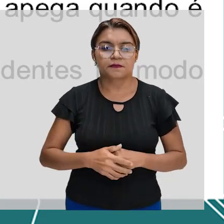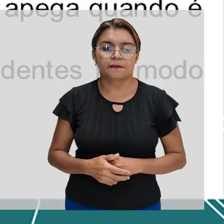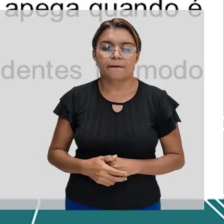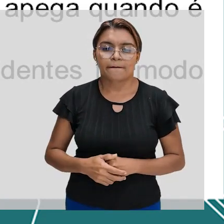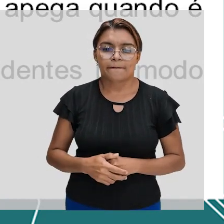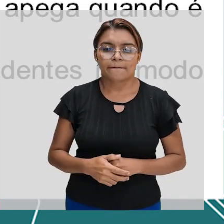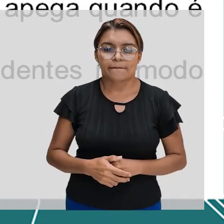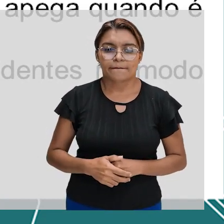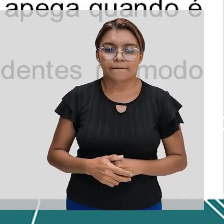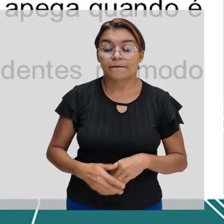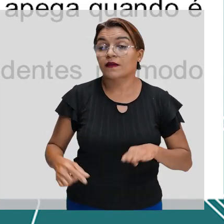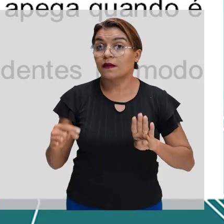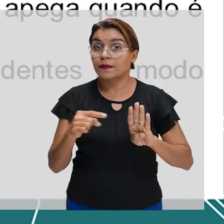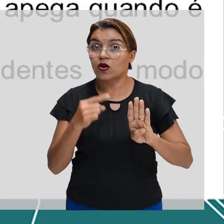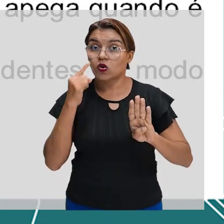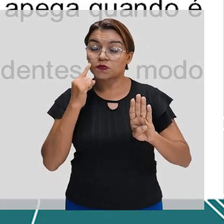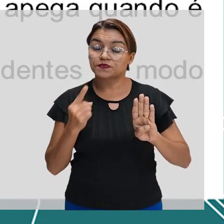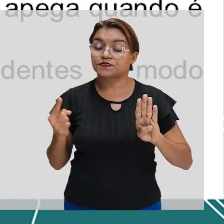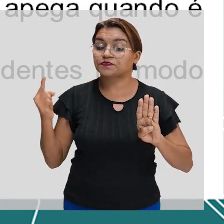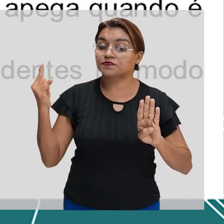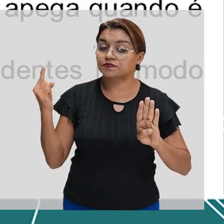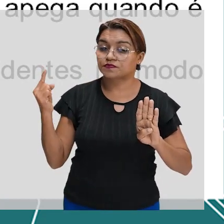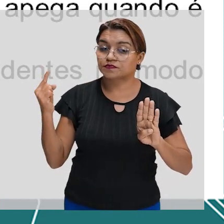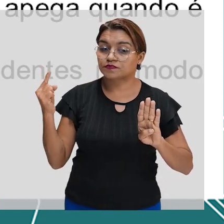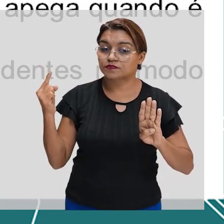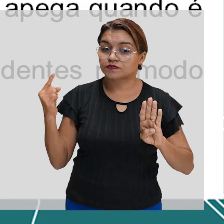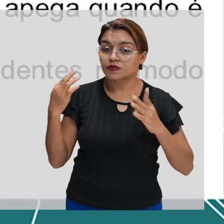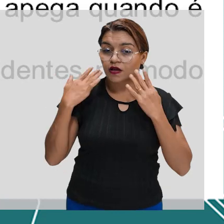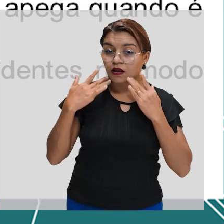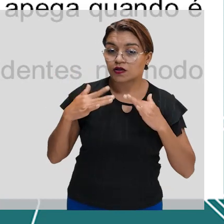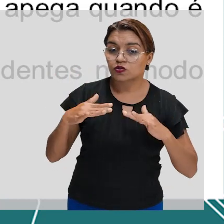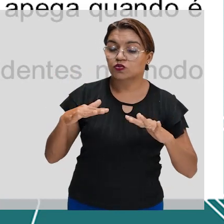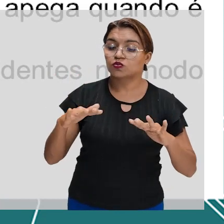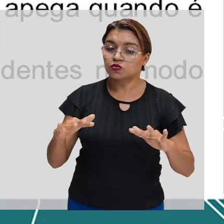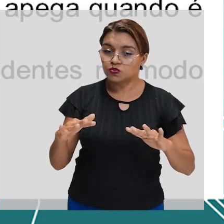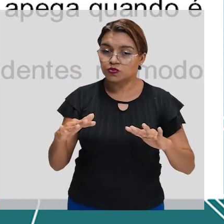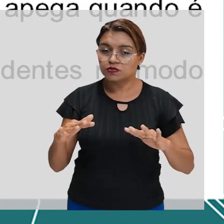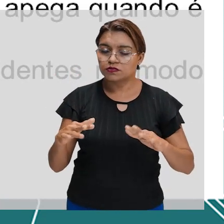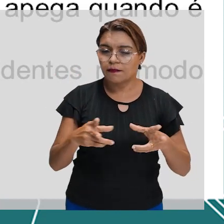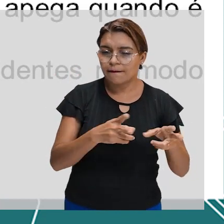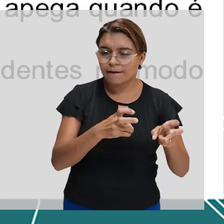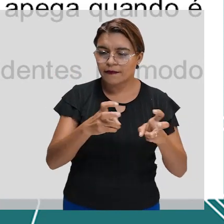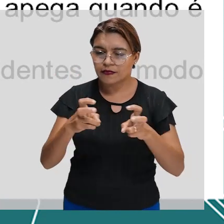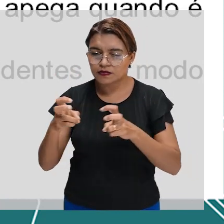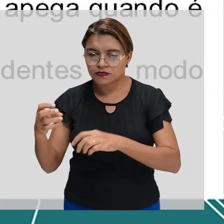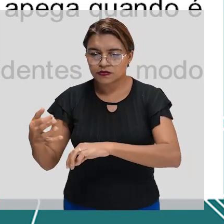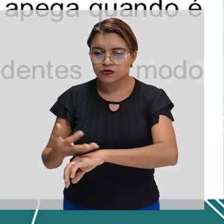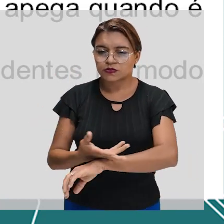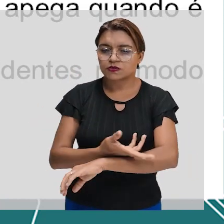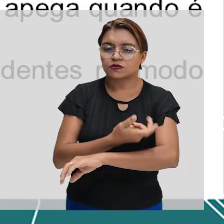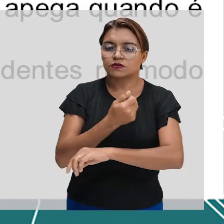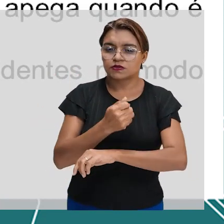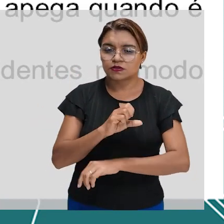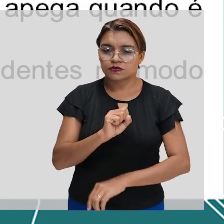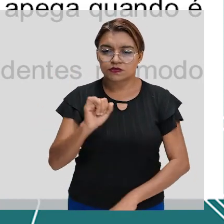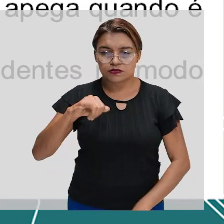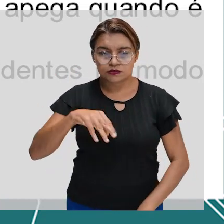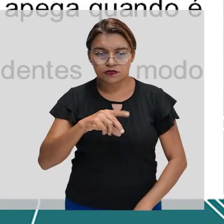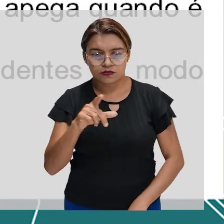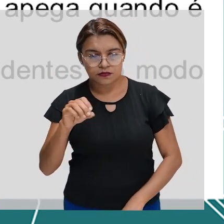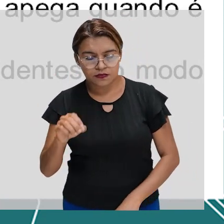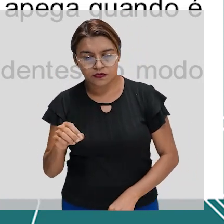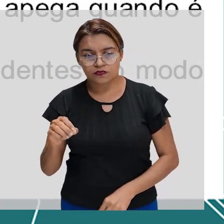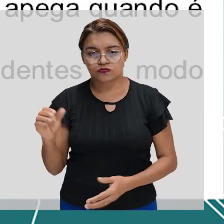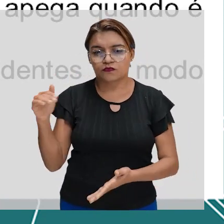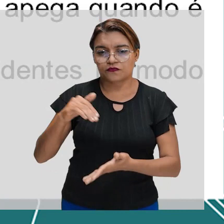justiça letra b a natureza como fonte de vida e de inspiração em que Simão se refugia no final da